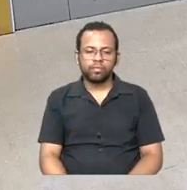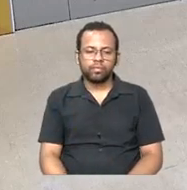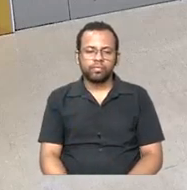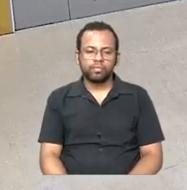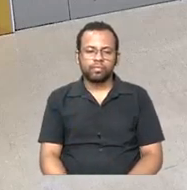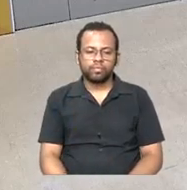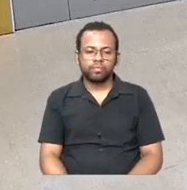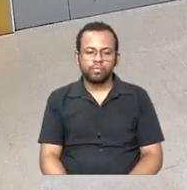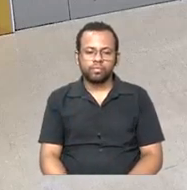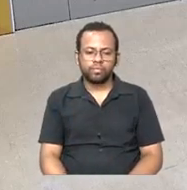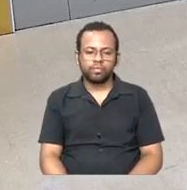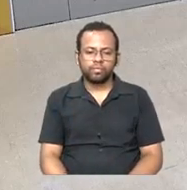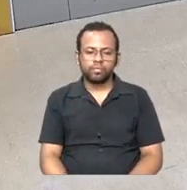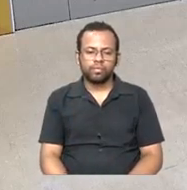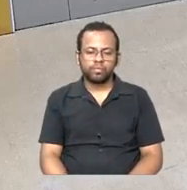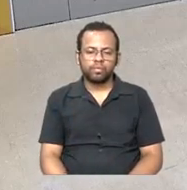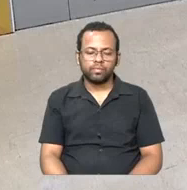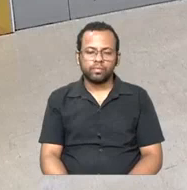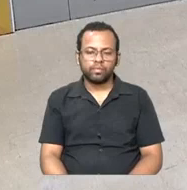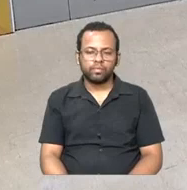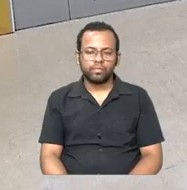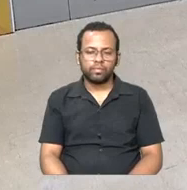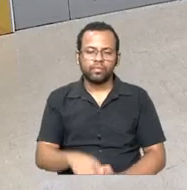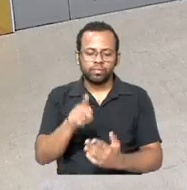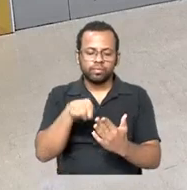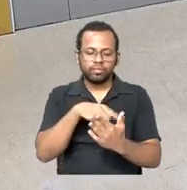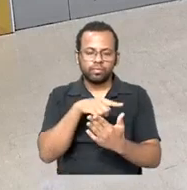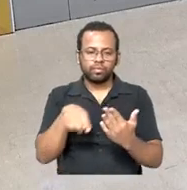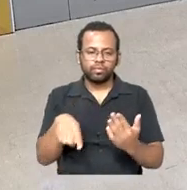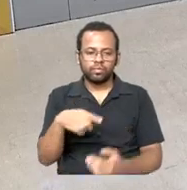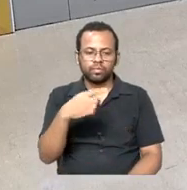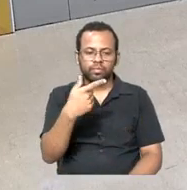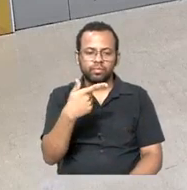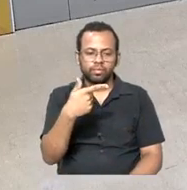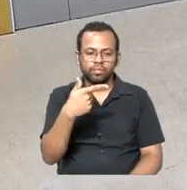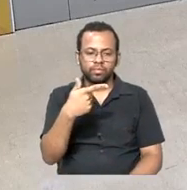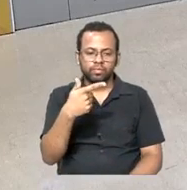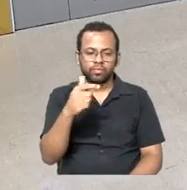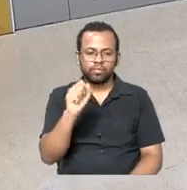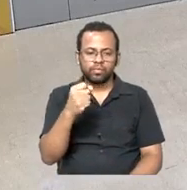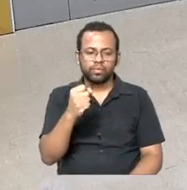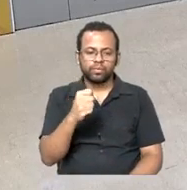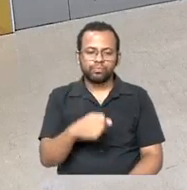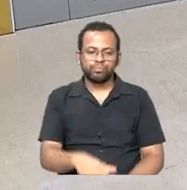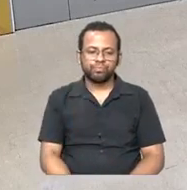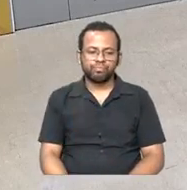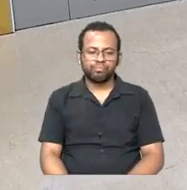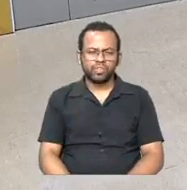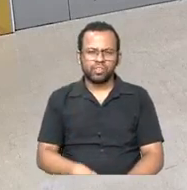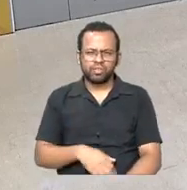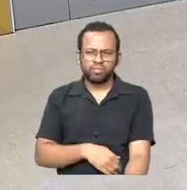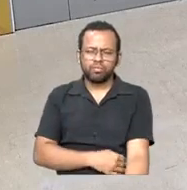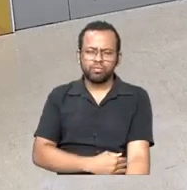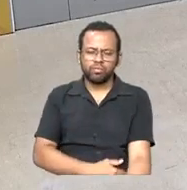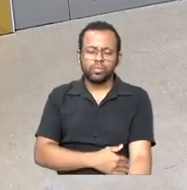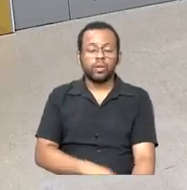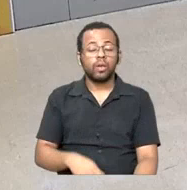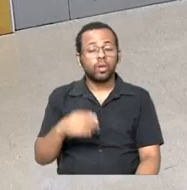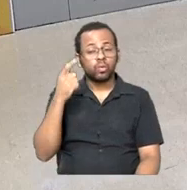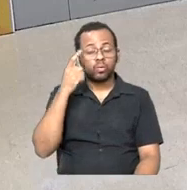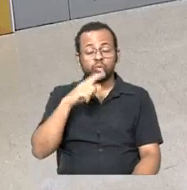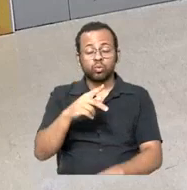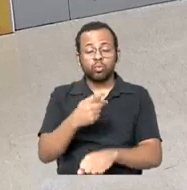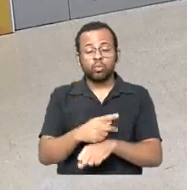tem mais bolinha subindo aí para anunciar é o número 28 agora 28 vale um iPhone um iPhone aí